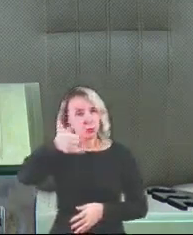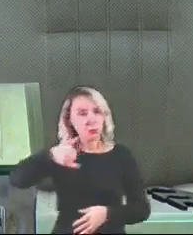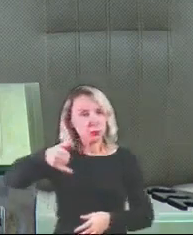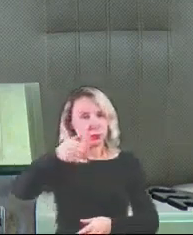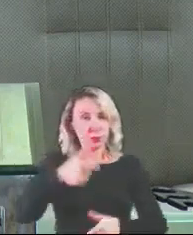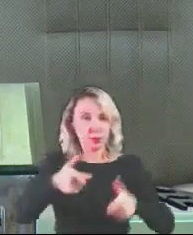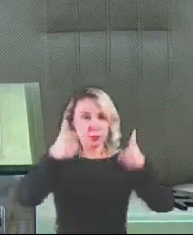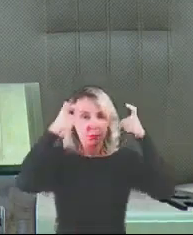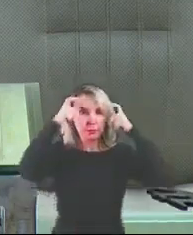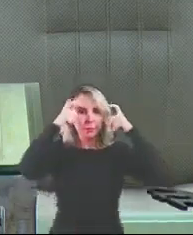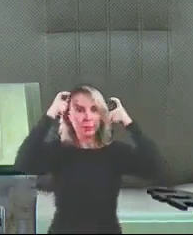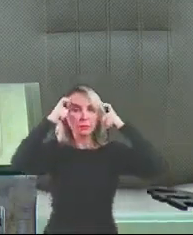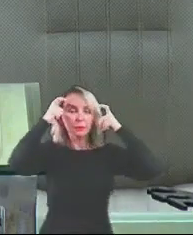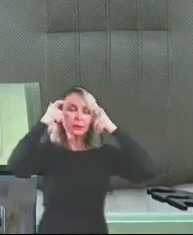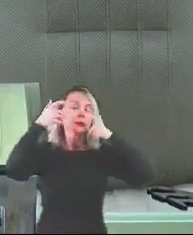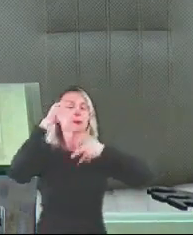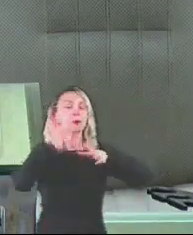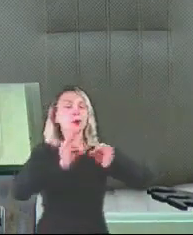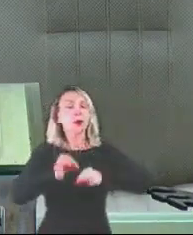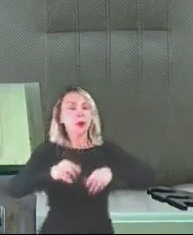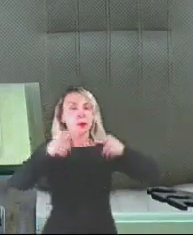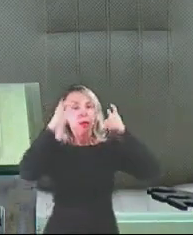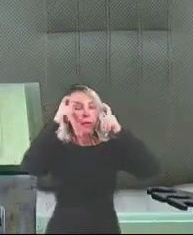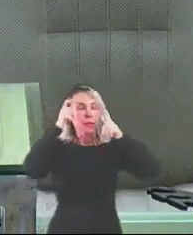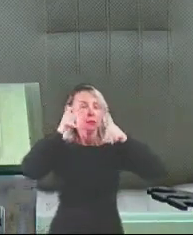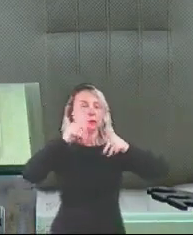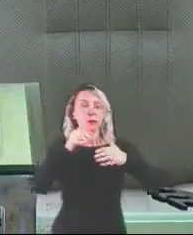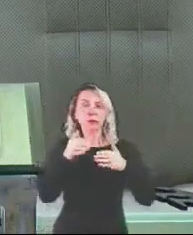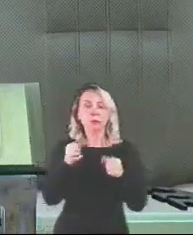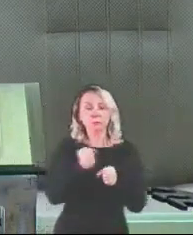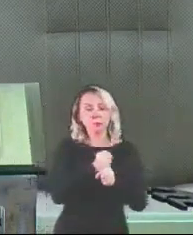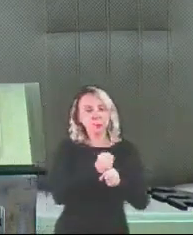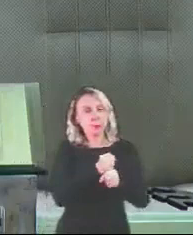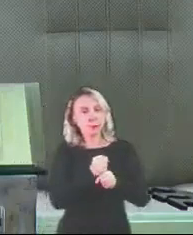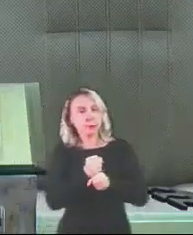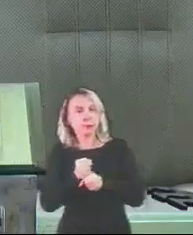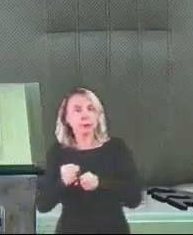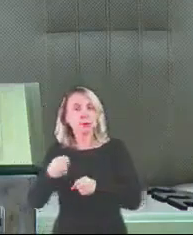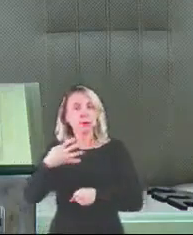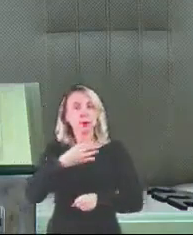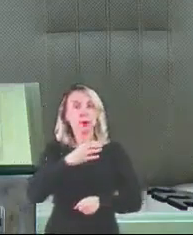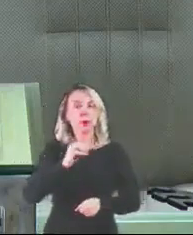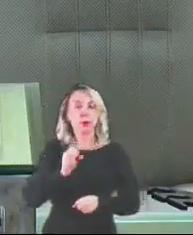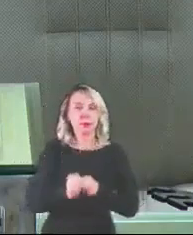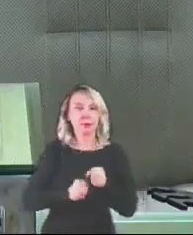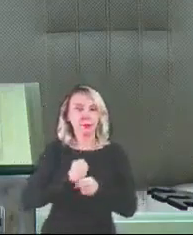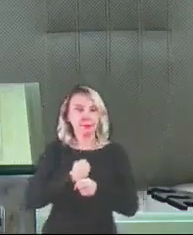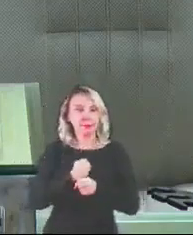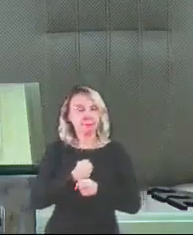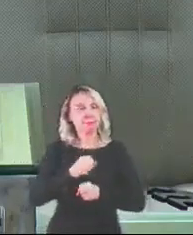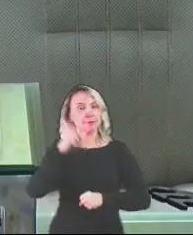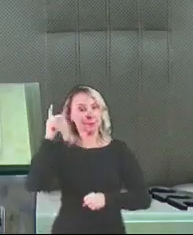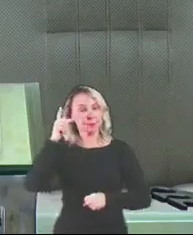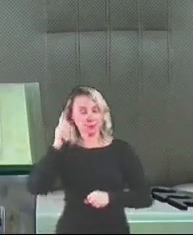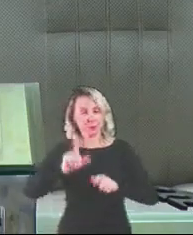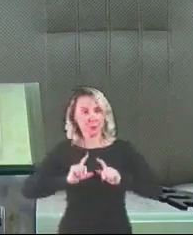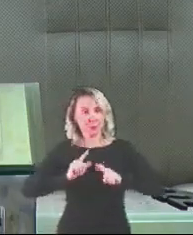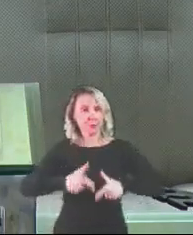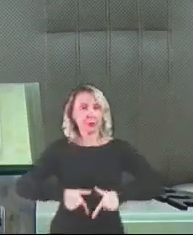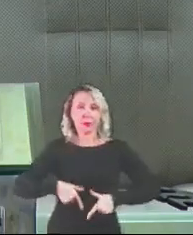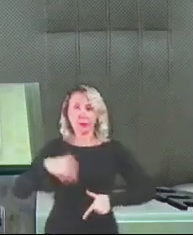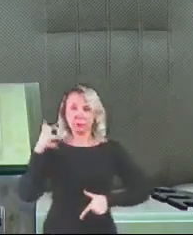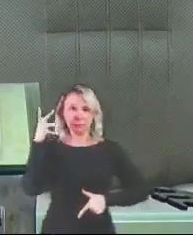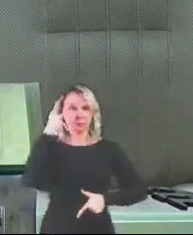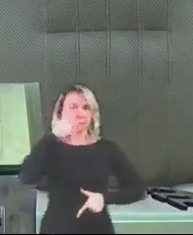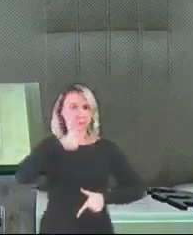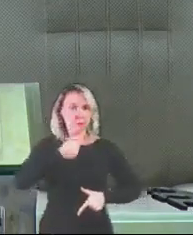em Judá. Os irmãos sabem que a história de Israel é uma história muito bonita.